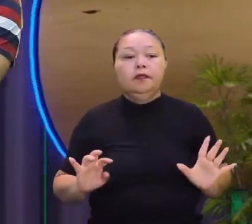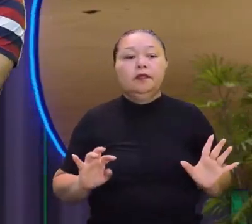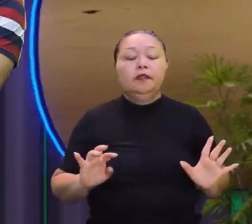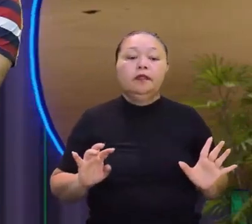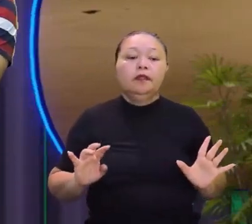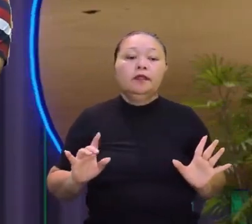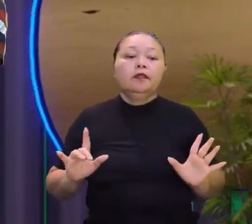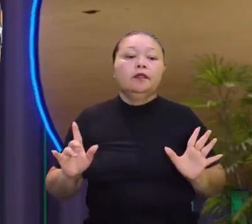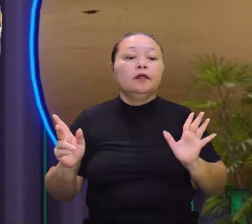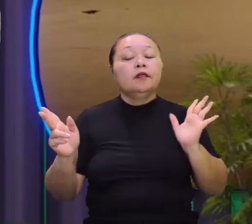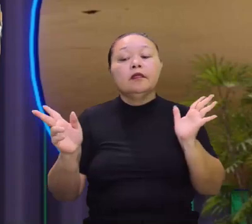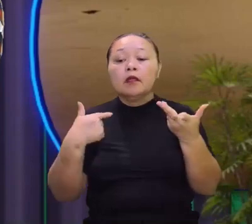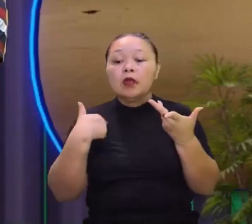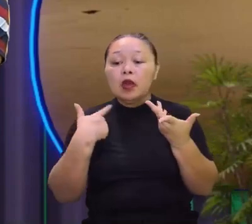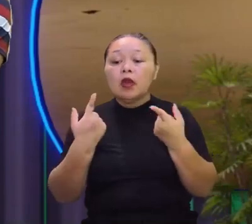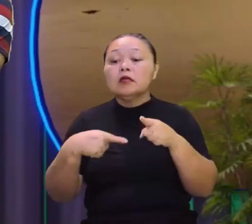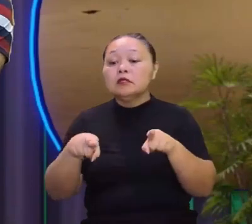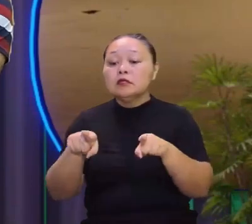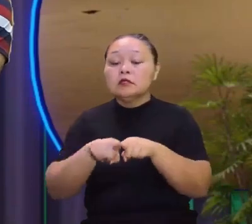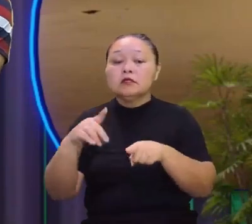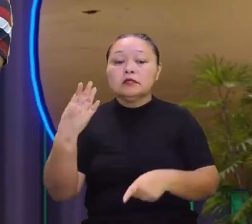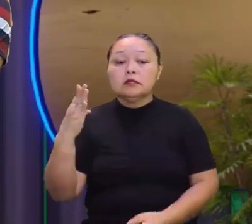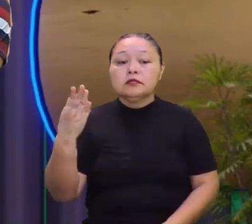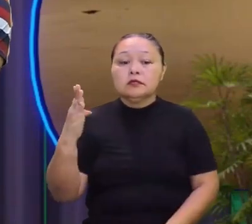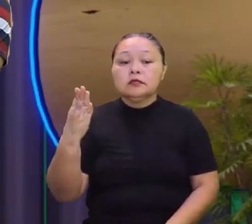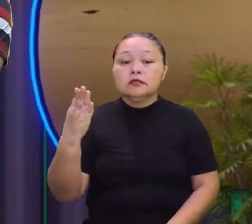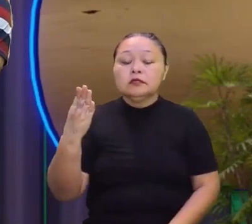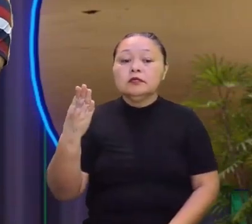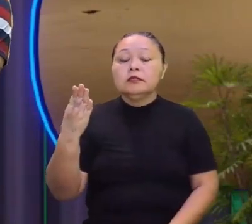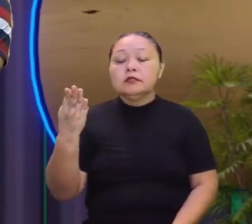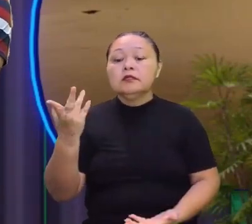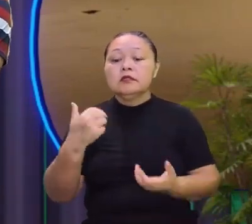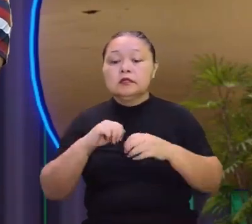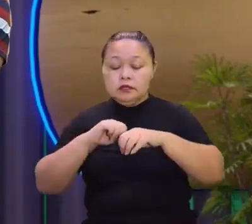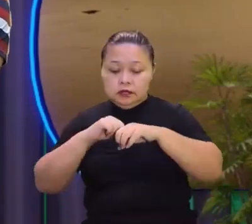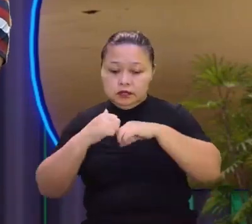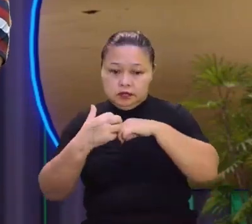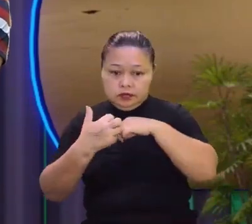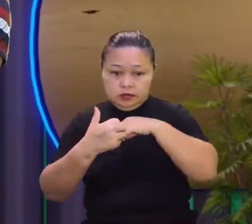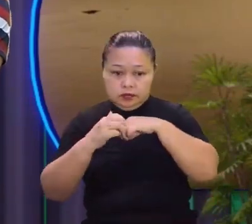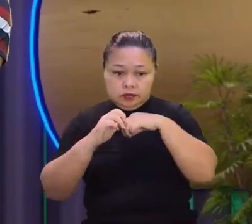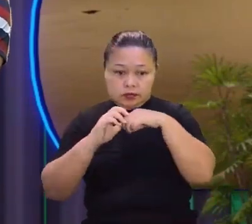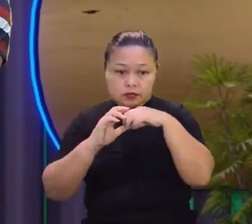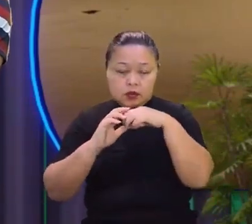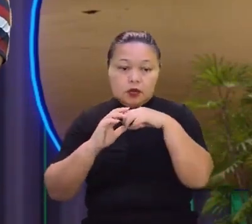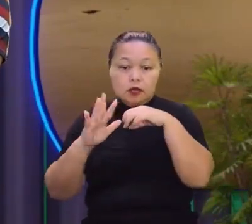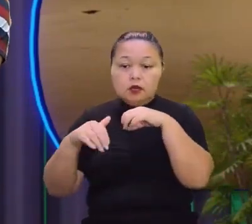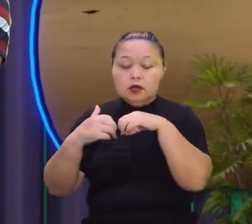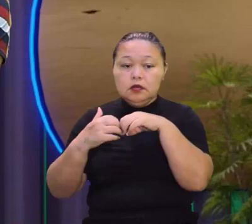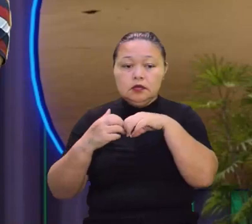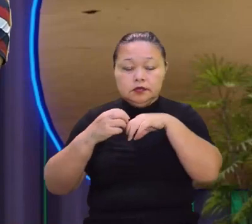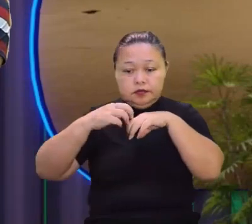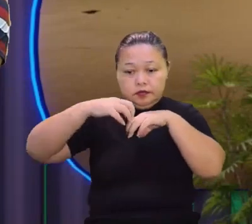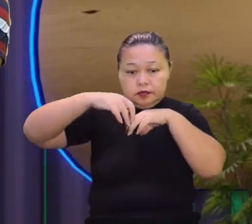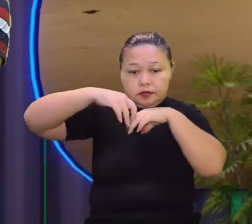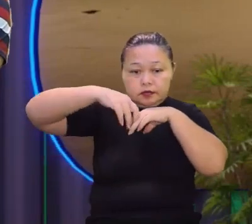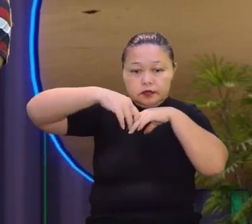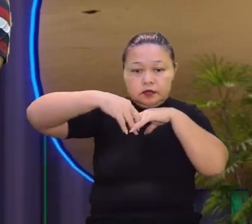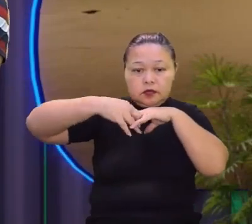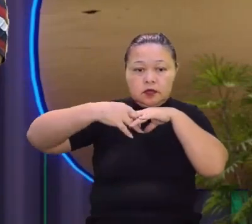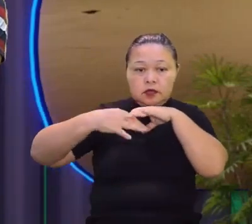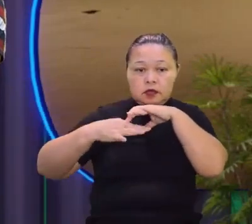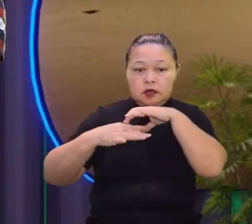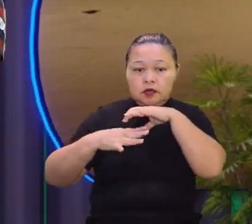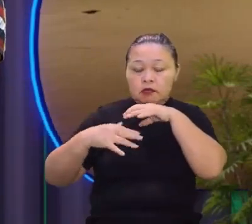própria, o próprio intemperismo biológico, ele acaba comprometendo a estrutura rochosa a partir de raízes. Às